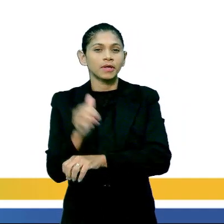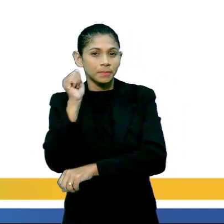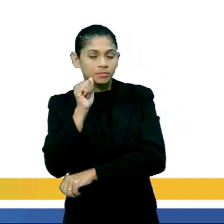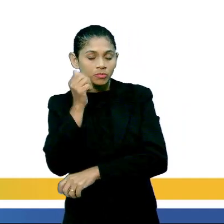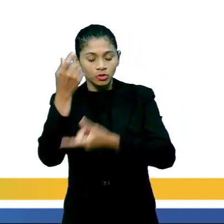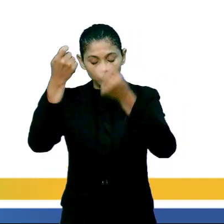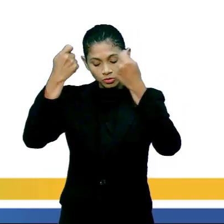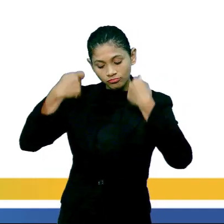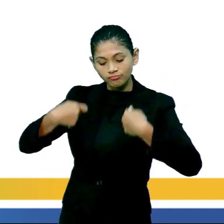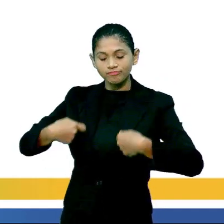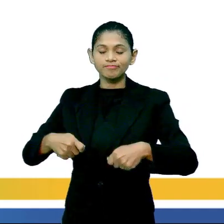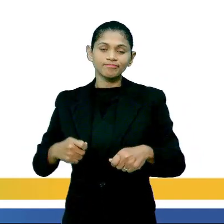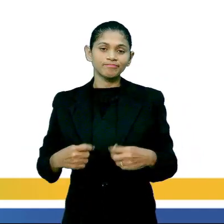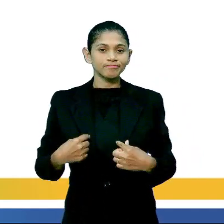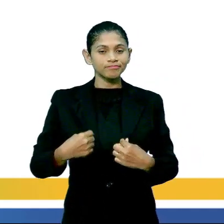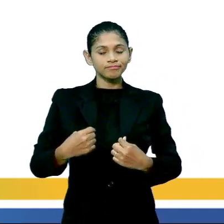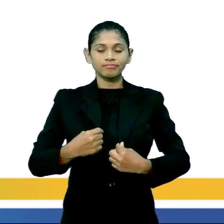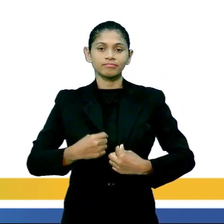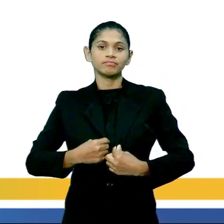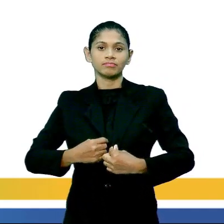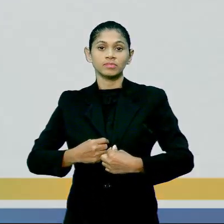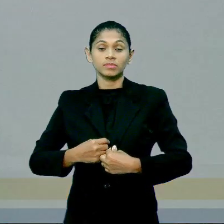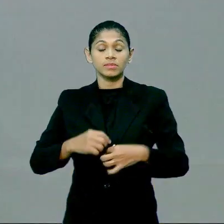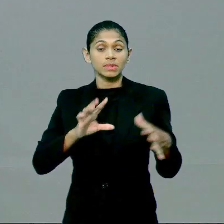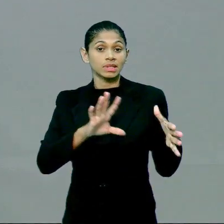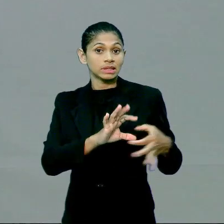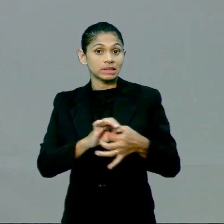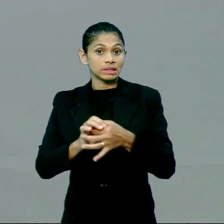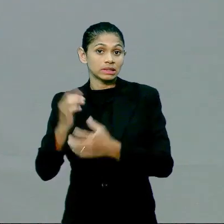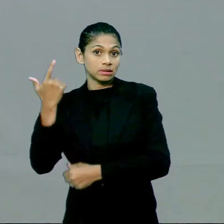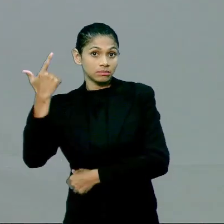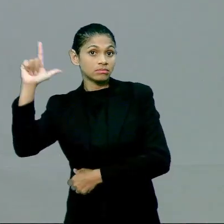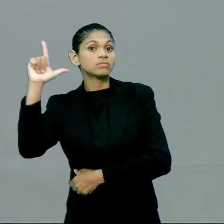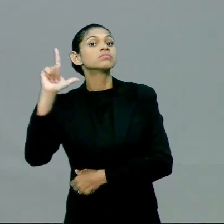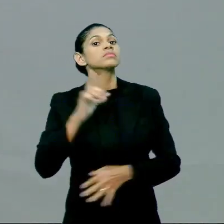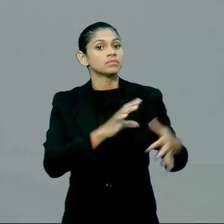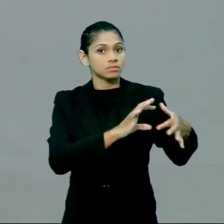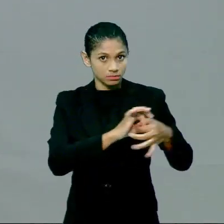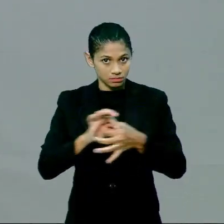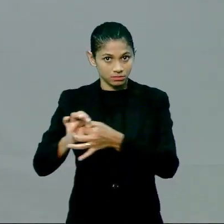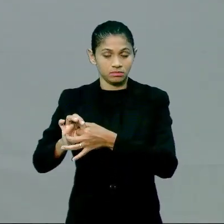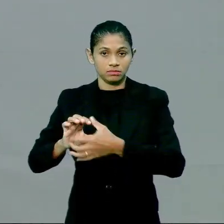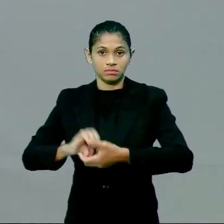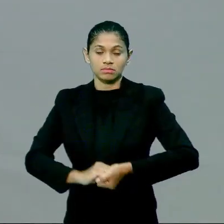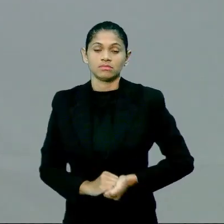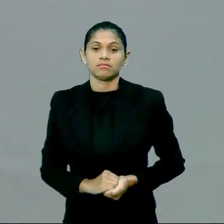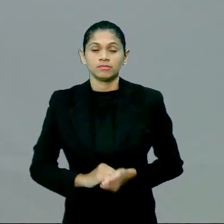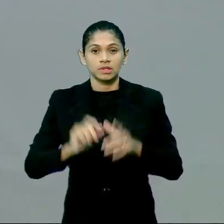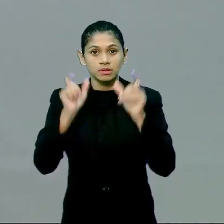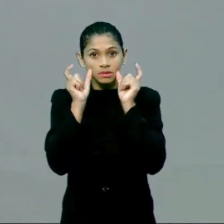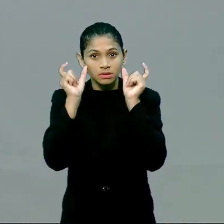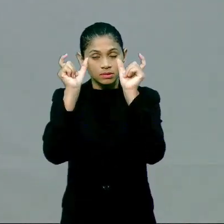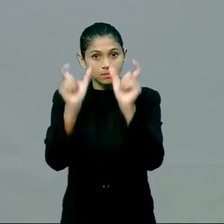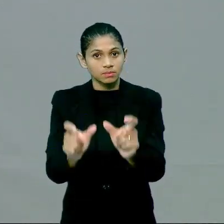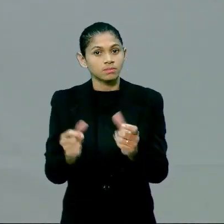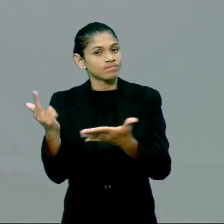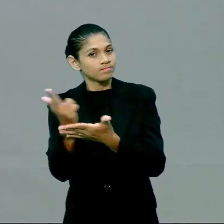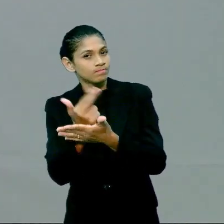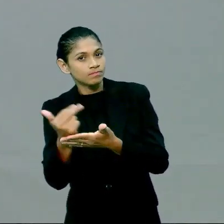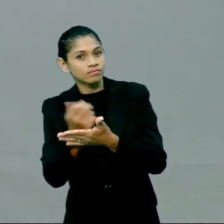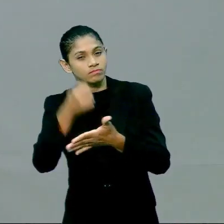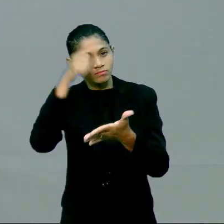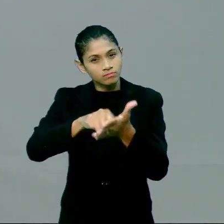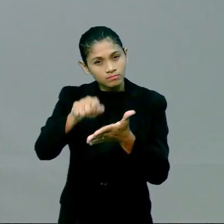vestidas, enfim, a criança em um outro contexto, tá? Então é nesse momento que a gente observa que na pintura,